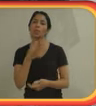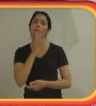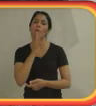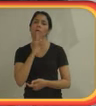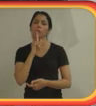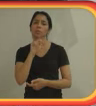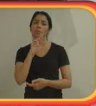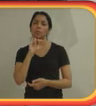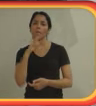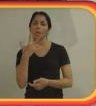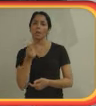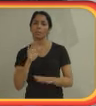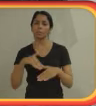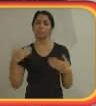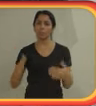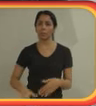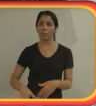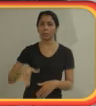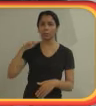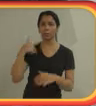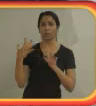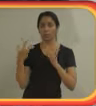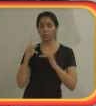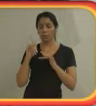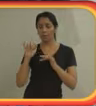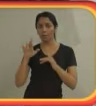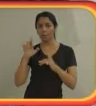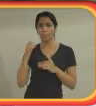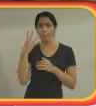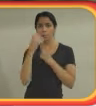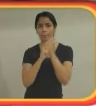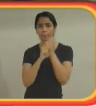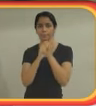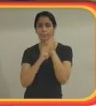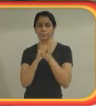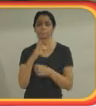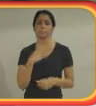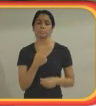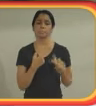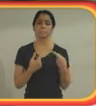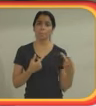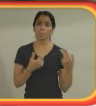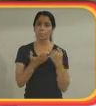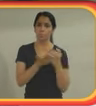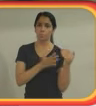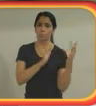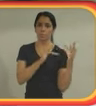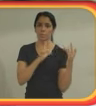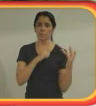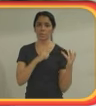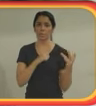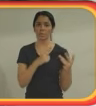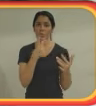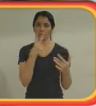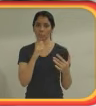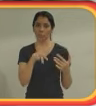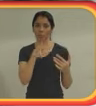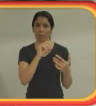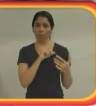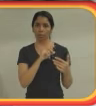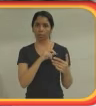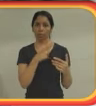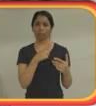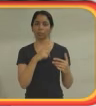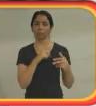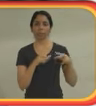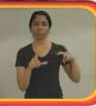Conheço o Guilherme desde criança e namoro o Guilherme há 4 anos. A gente começou a namorar, eu tinha 2 anos de acidente. Eu sofri um acidente